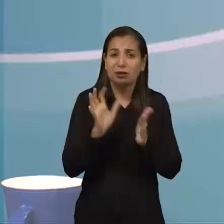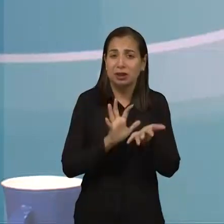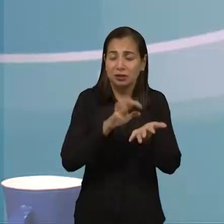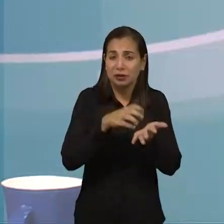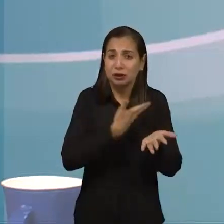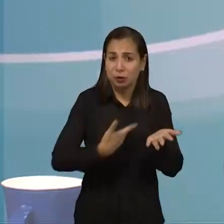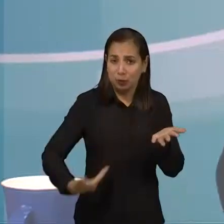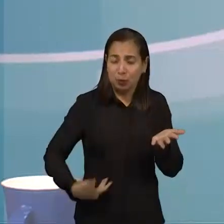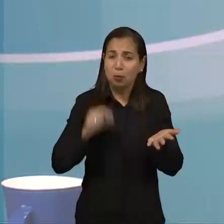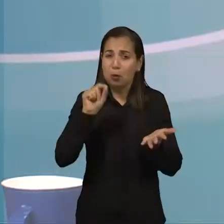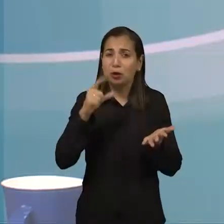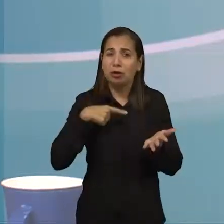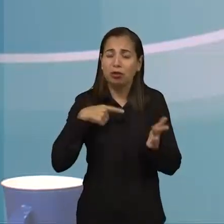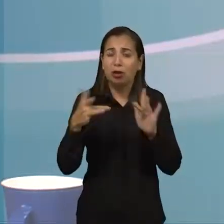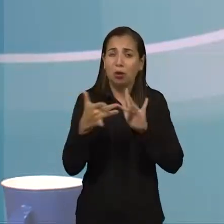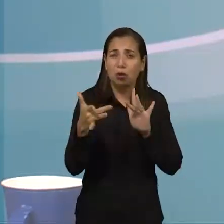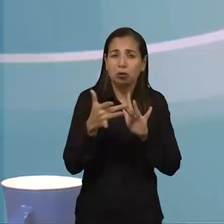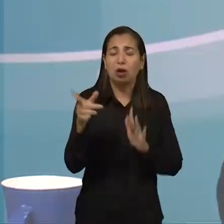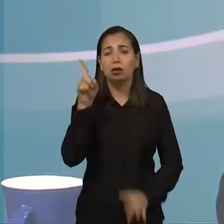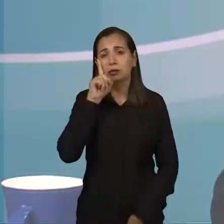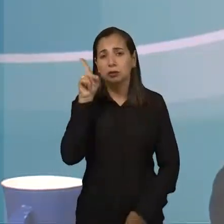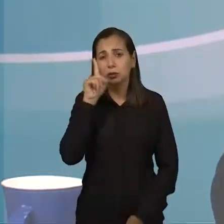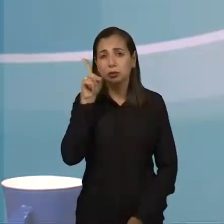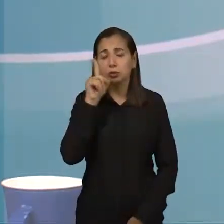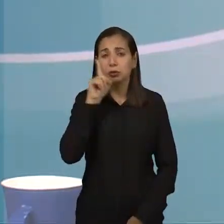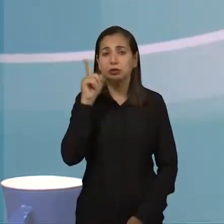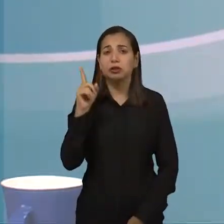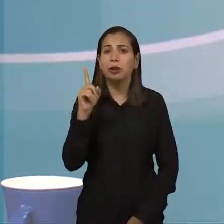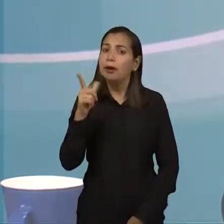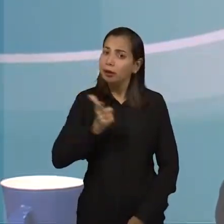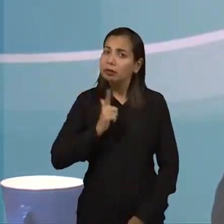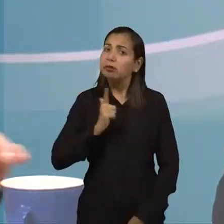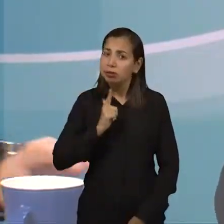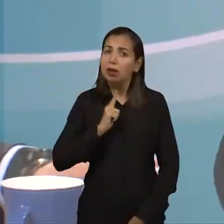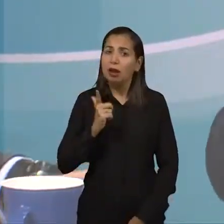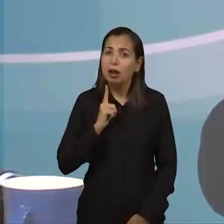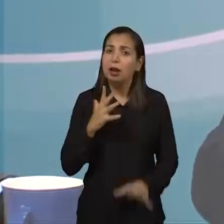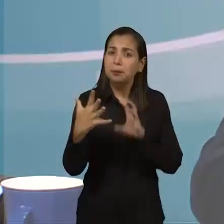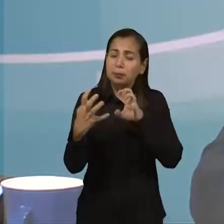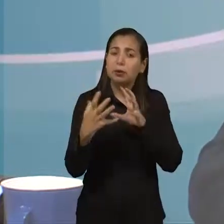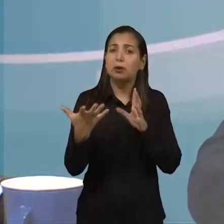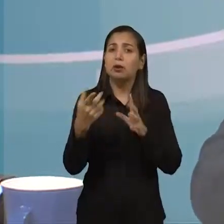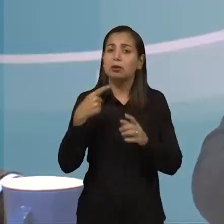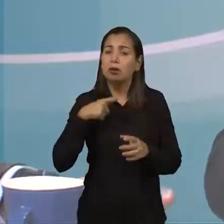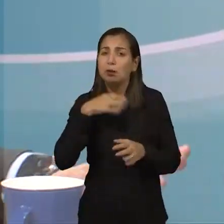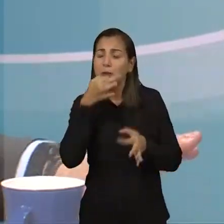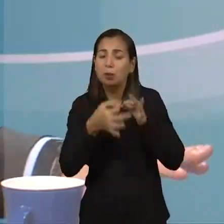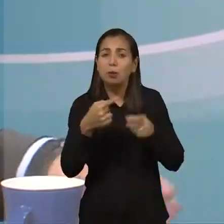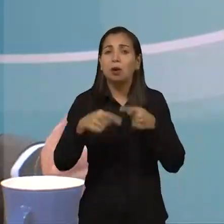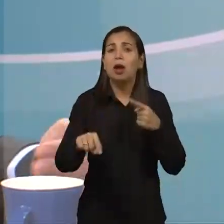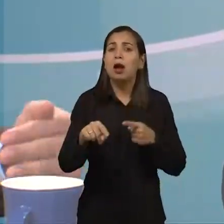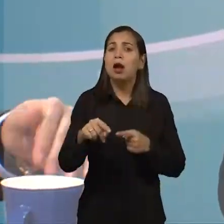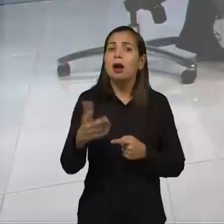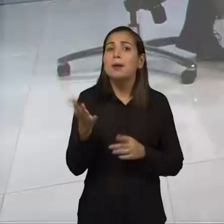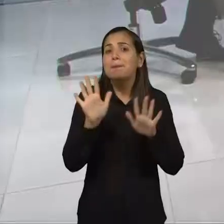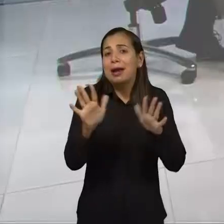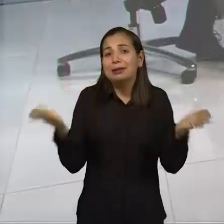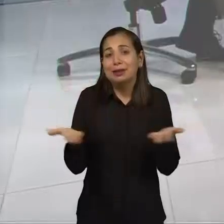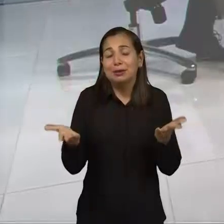essa convivência diária muito próxima gera esse tipo de atrito. O problema é que agora é televisionado. Mas além